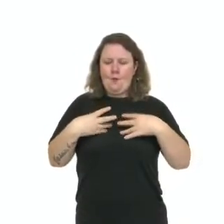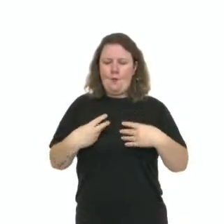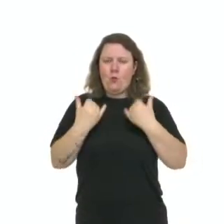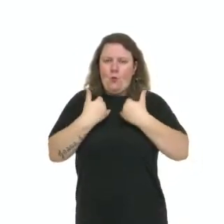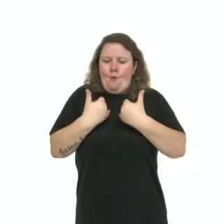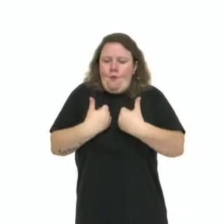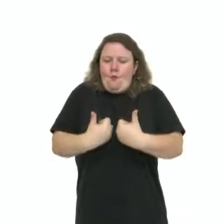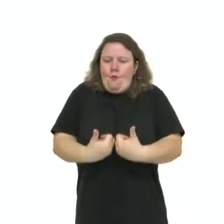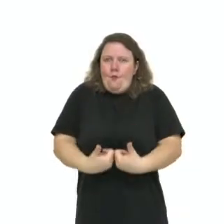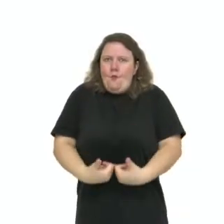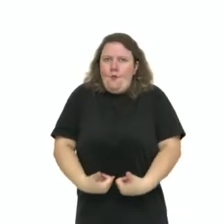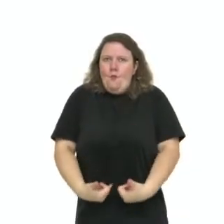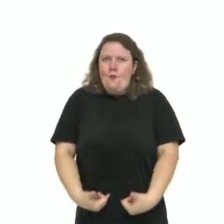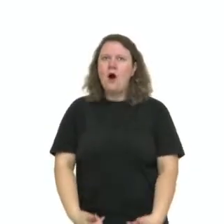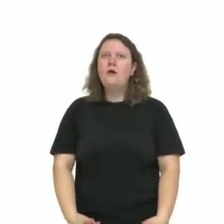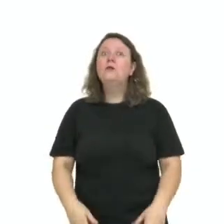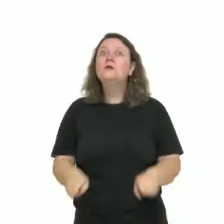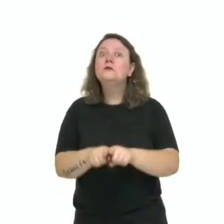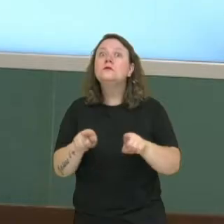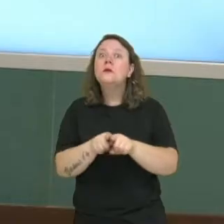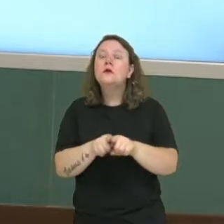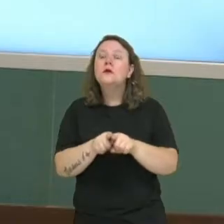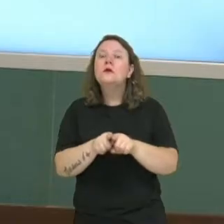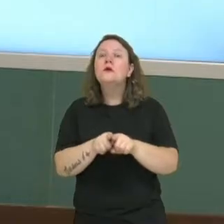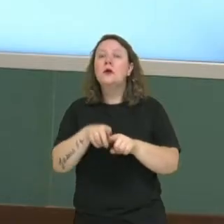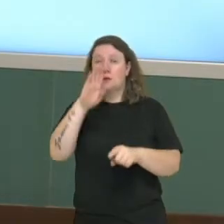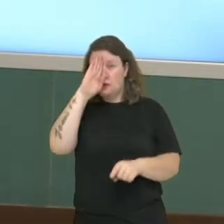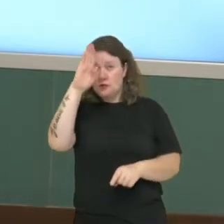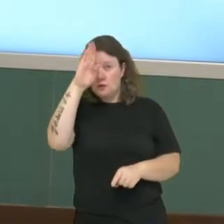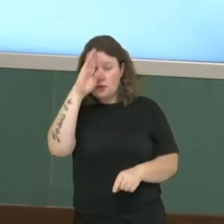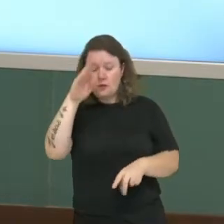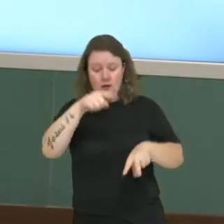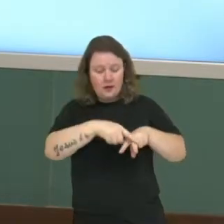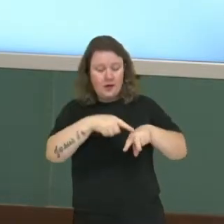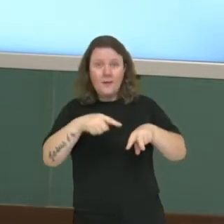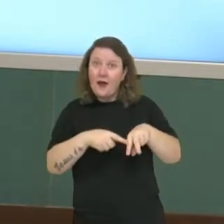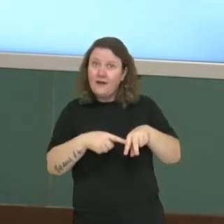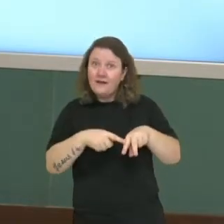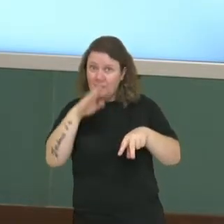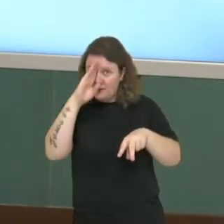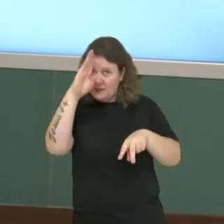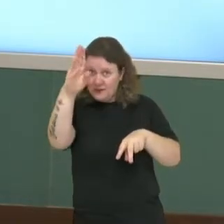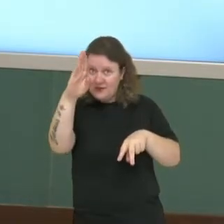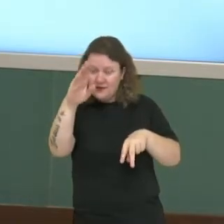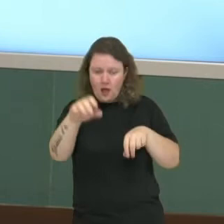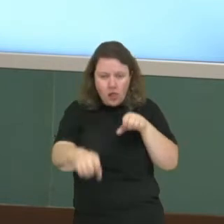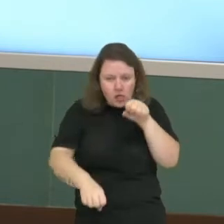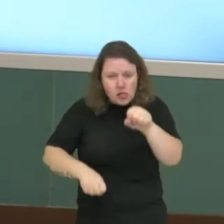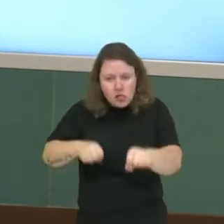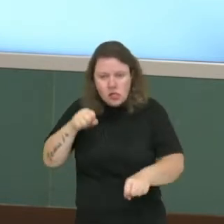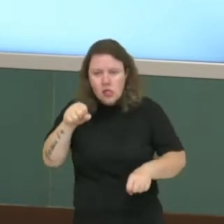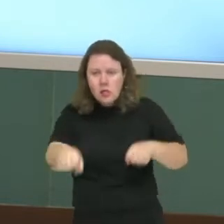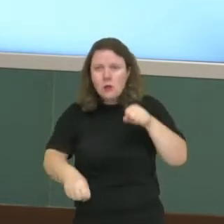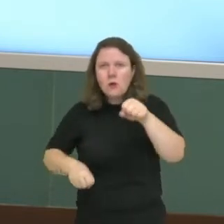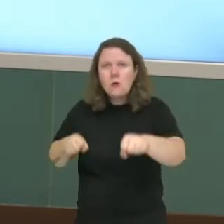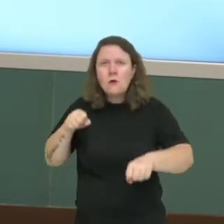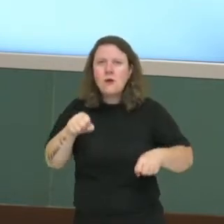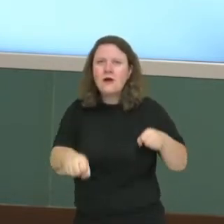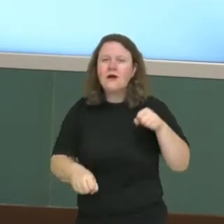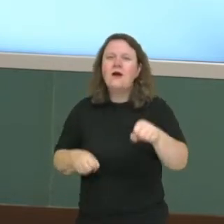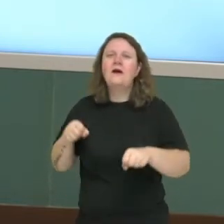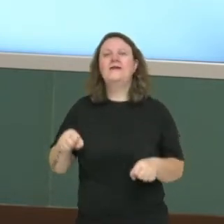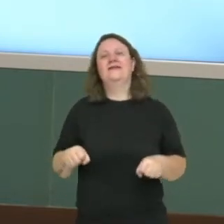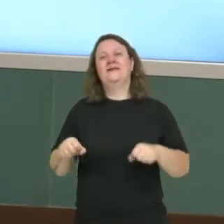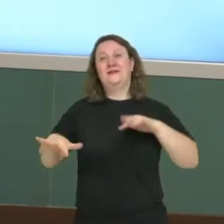na resistência dos músculos, principalmente das pernas, porque é exatamente os músculos que estão envolvidos